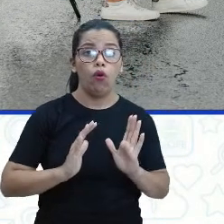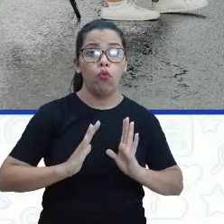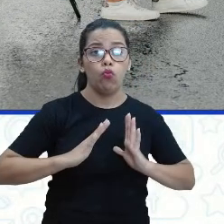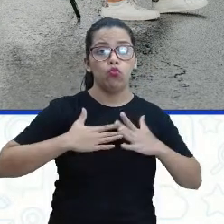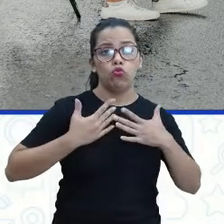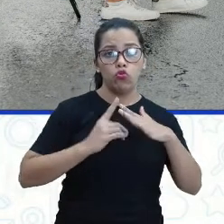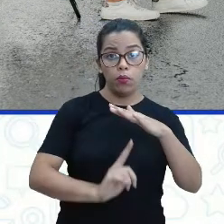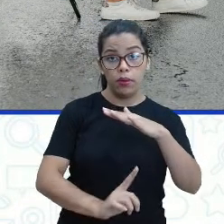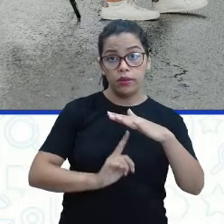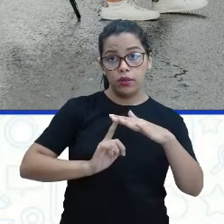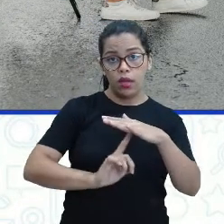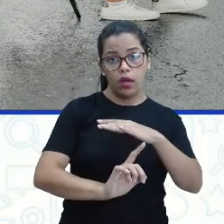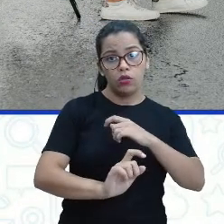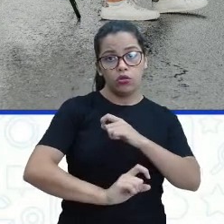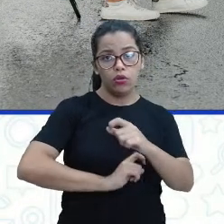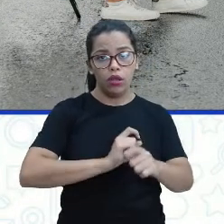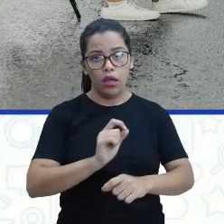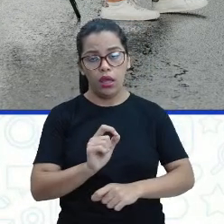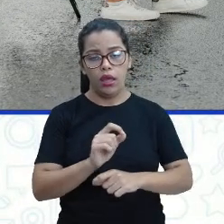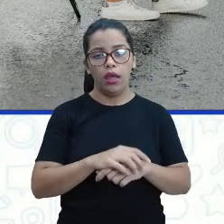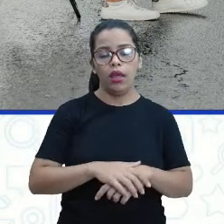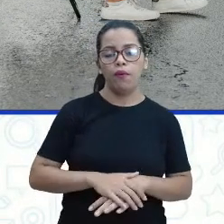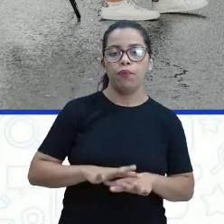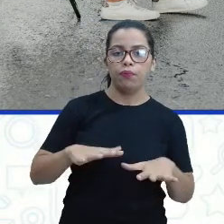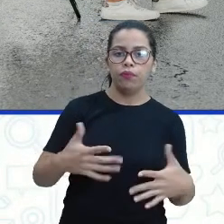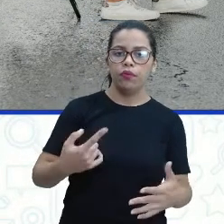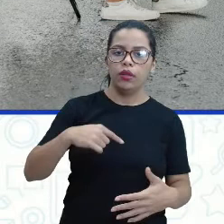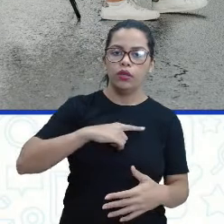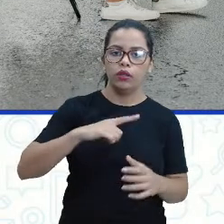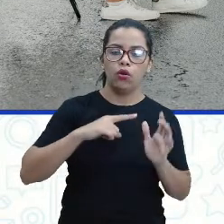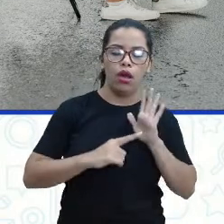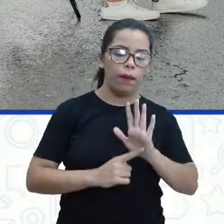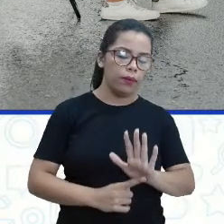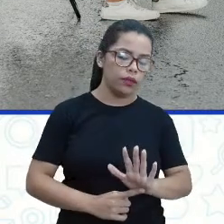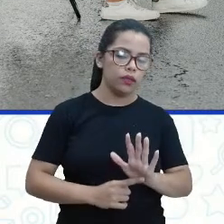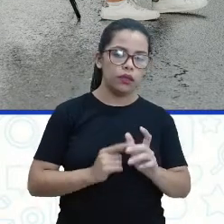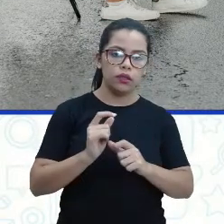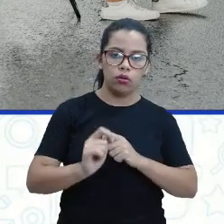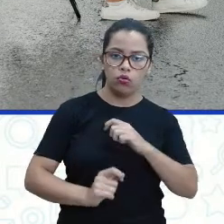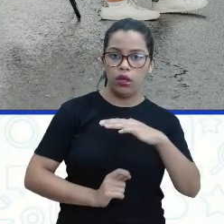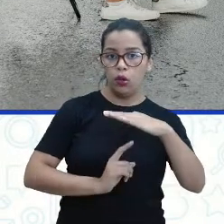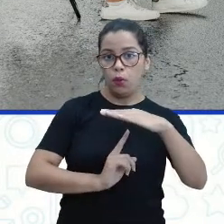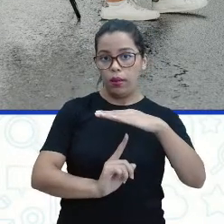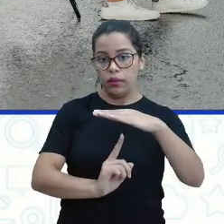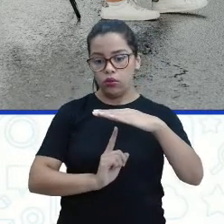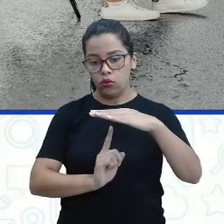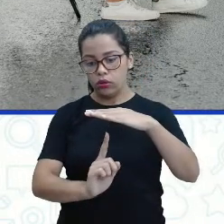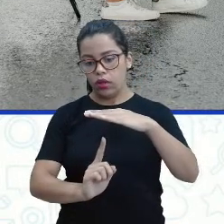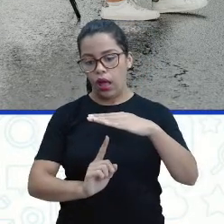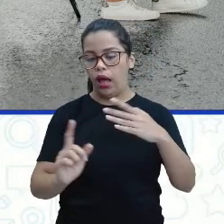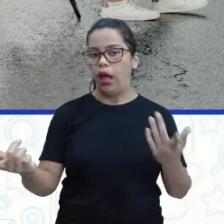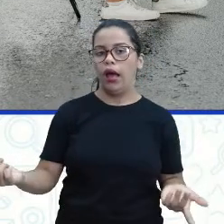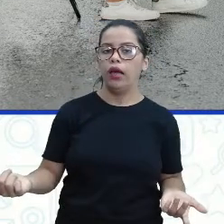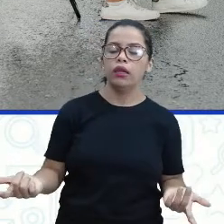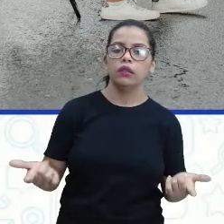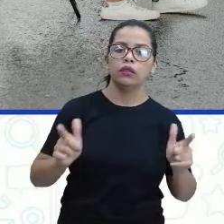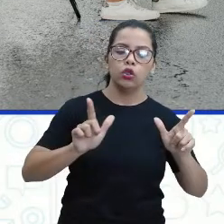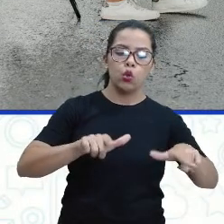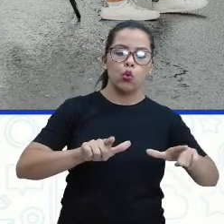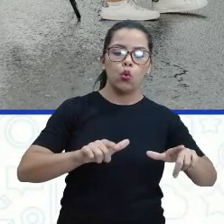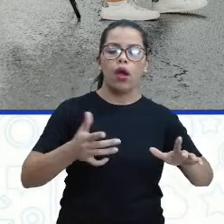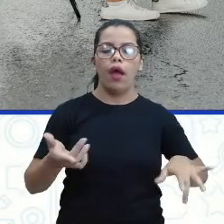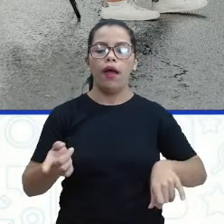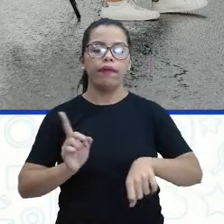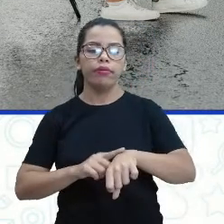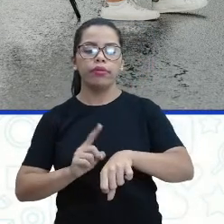suas ações. Então, a gente vai ter o quê? A apresentação dos personagens, vai ter a localização do tempo, do